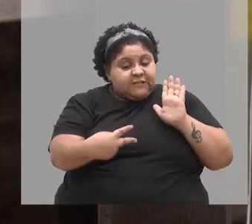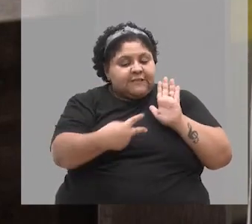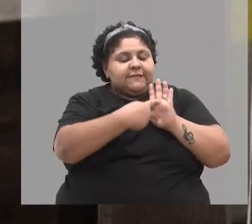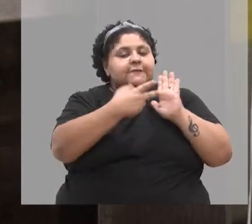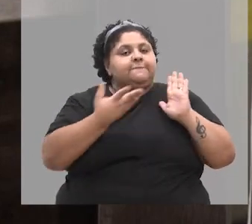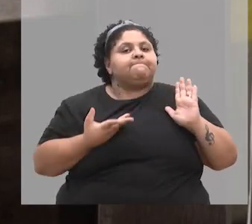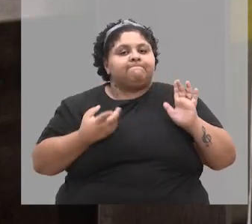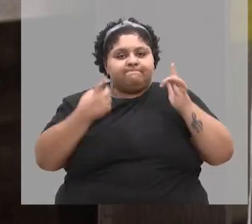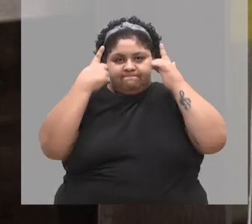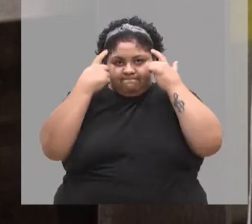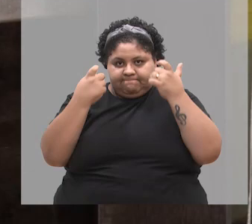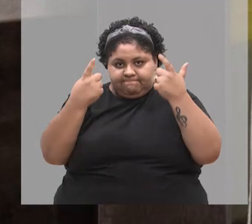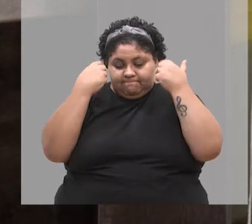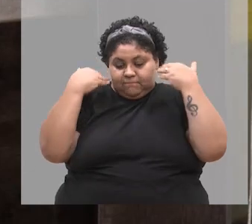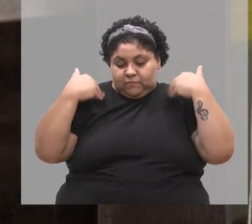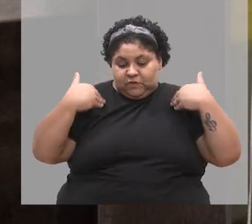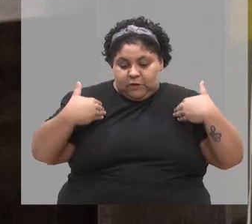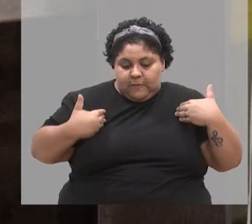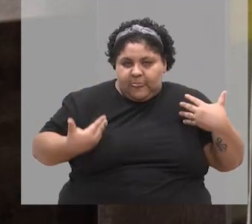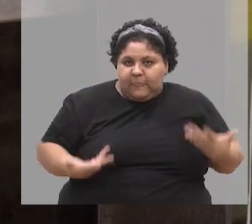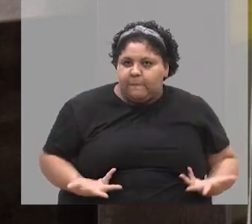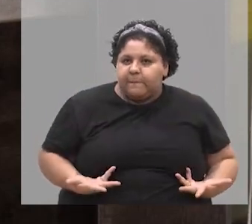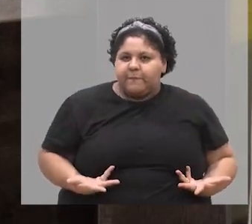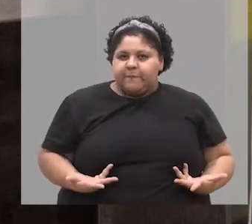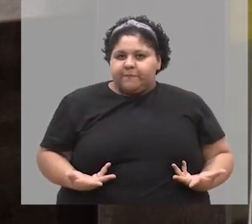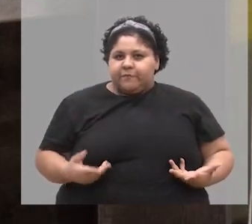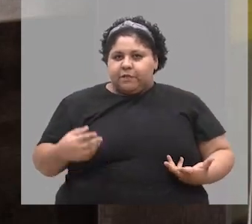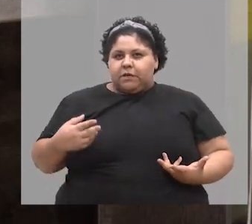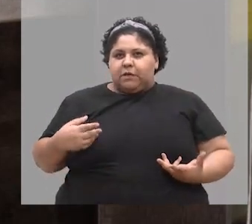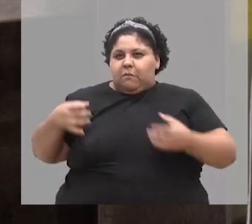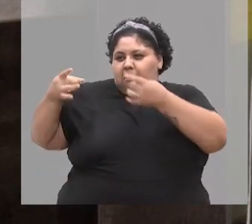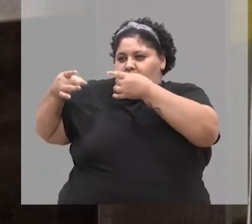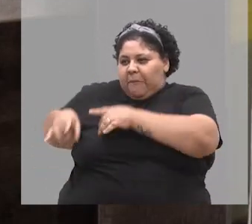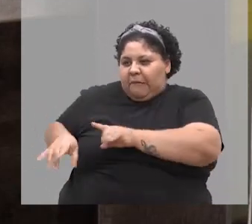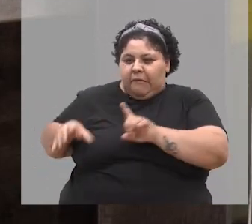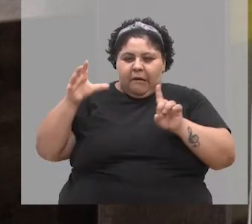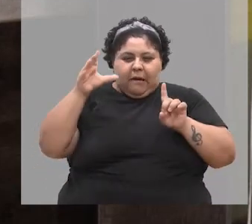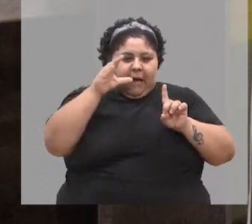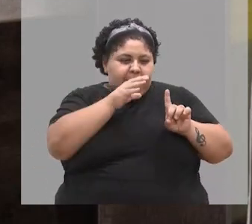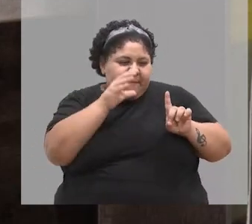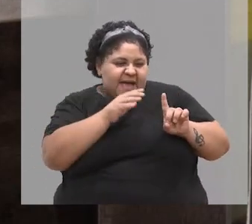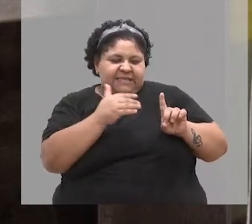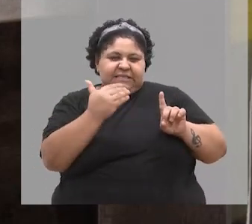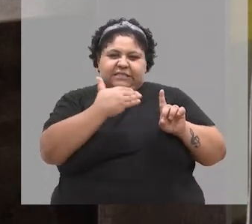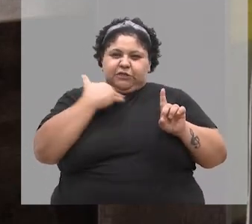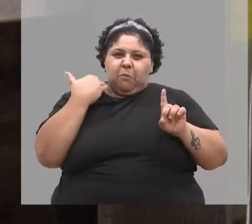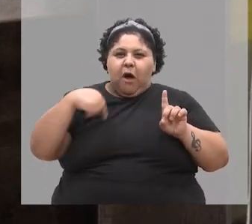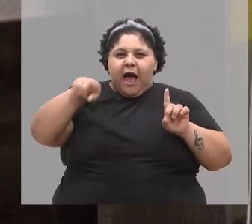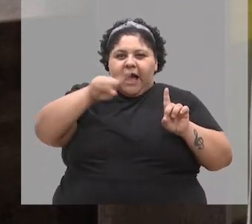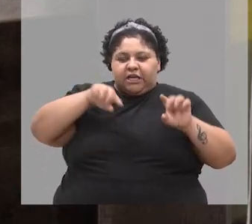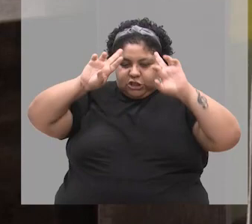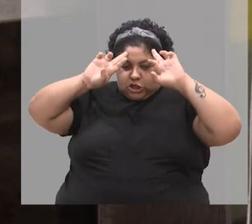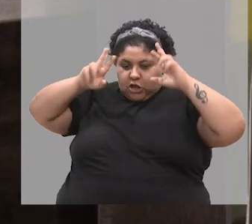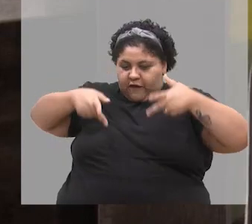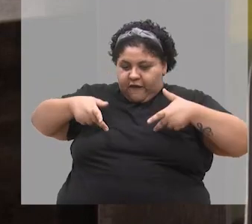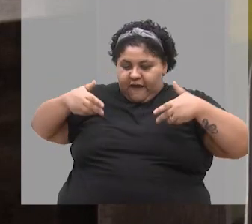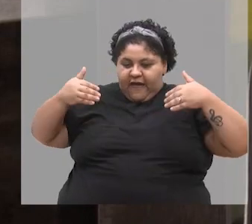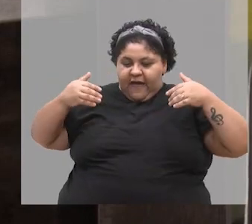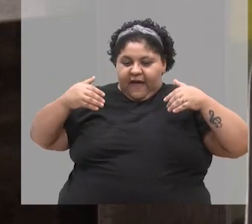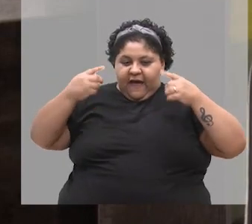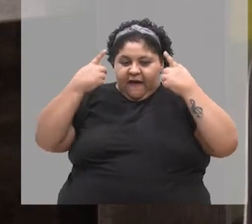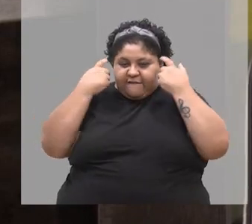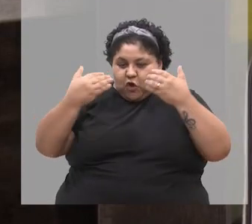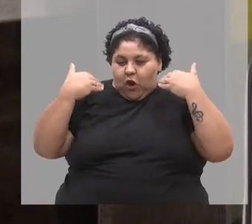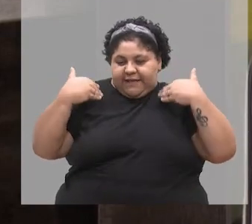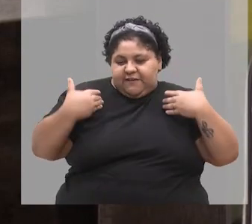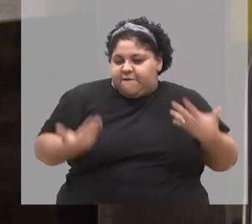precisa de extrema atenção. Uma violência física, já tem um dano, né? Às vezes ameaça de morte. Só que a gente só reconhece